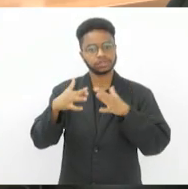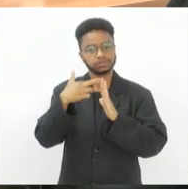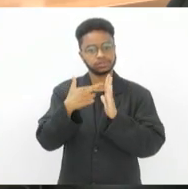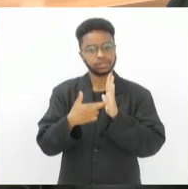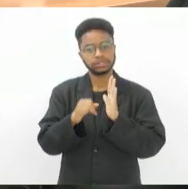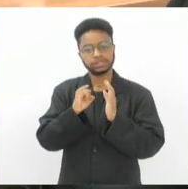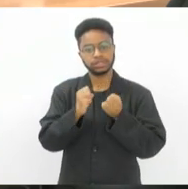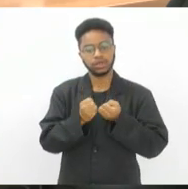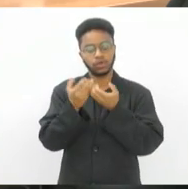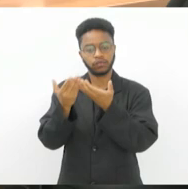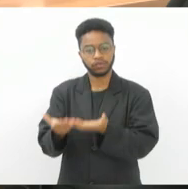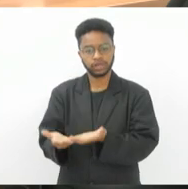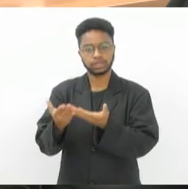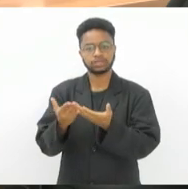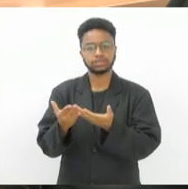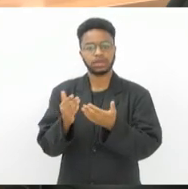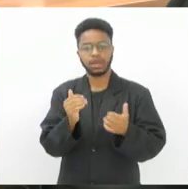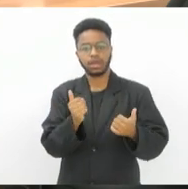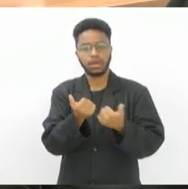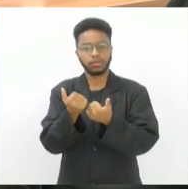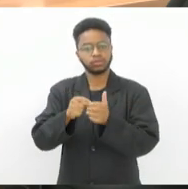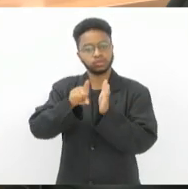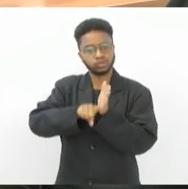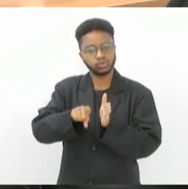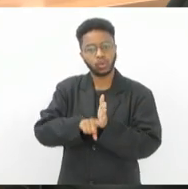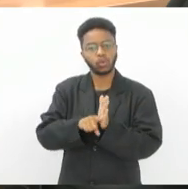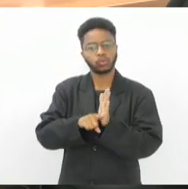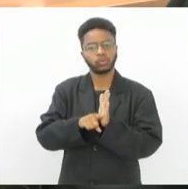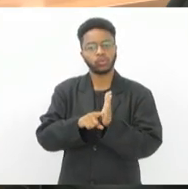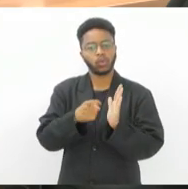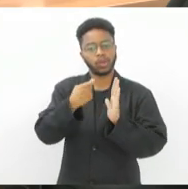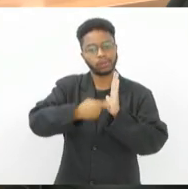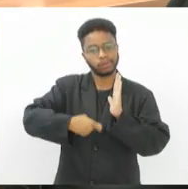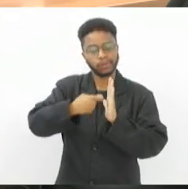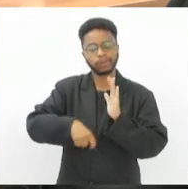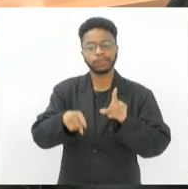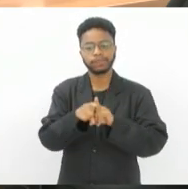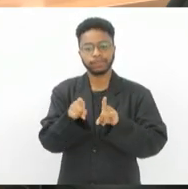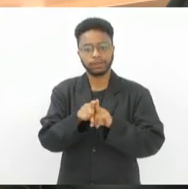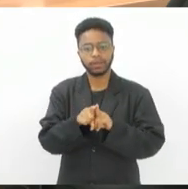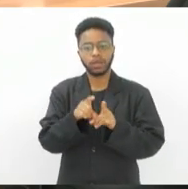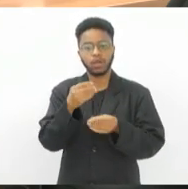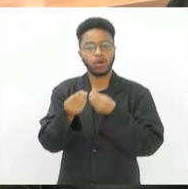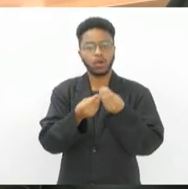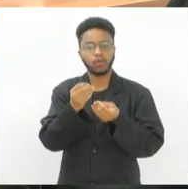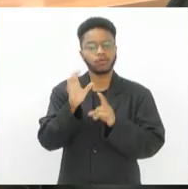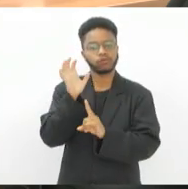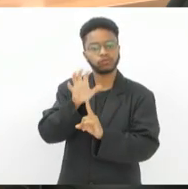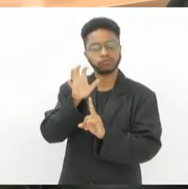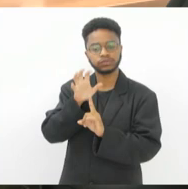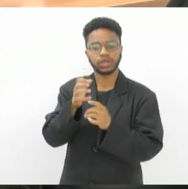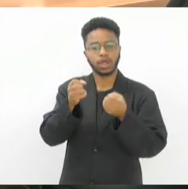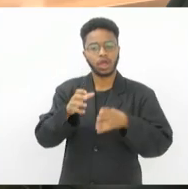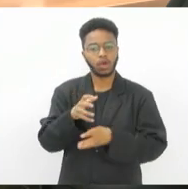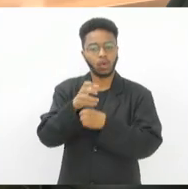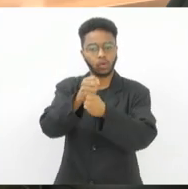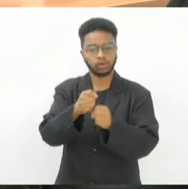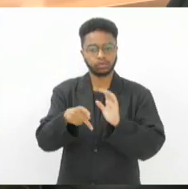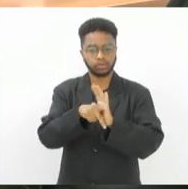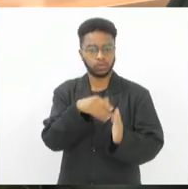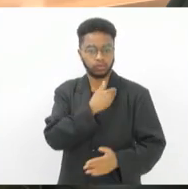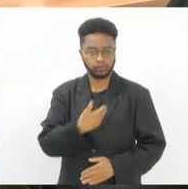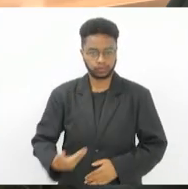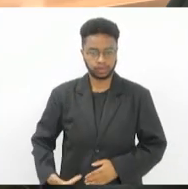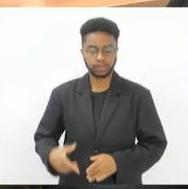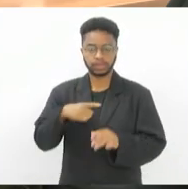benefícios fiscais no Estado e nos impactos dessas concessões nas contas do governo. Durante a audiência pública, representantes da